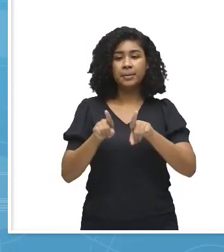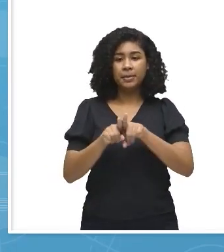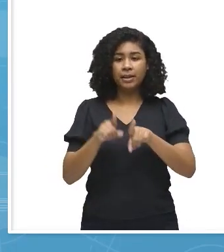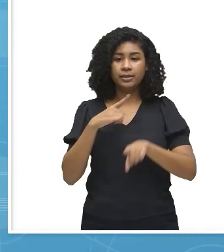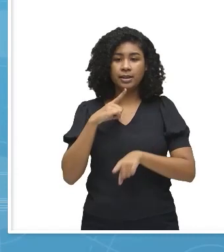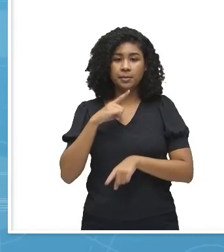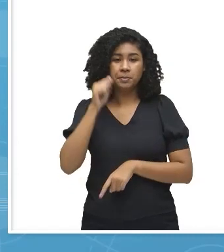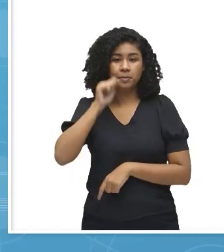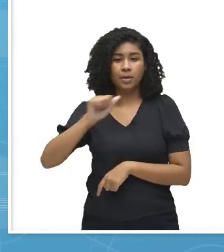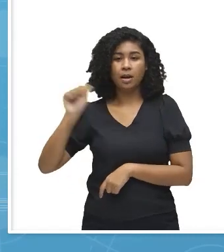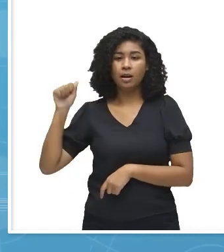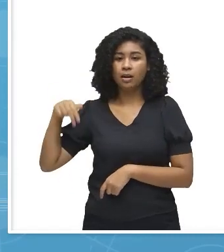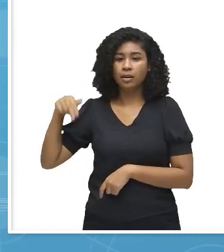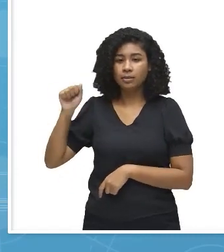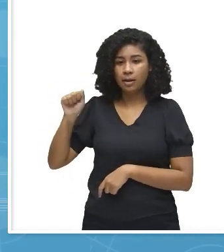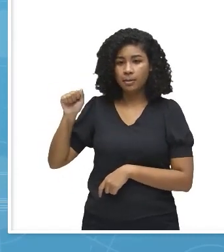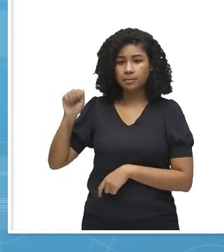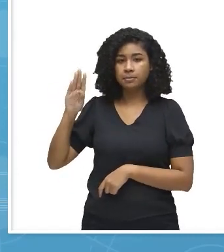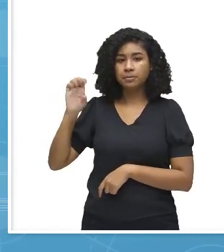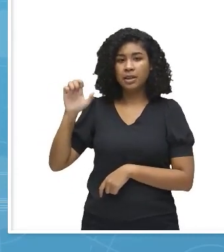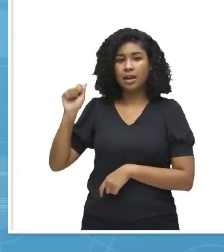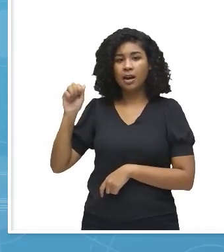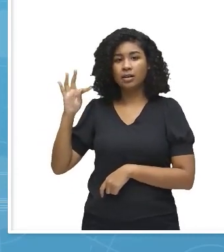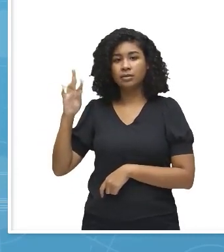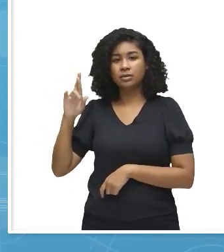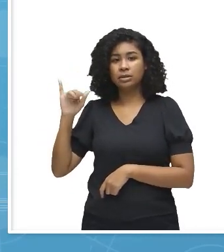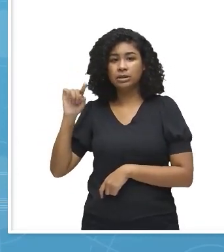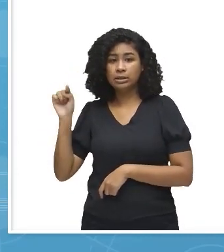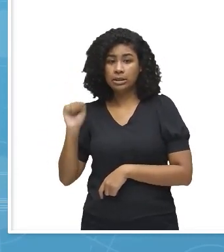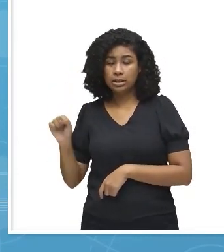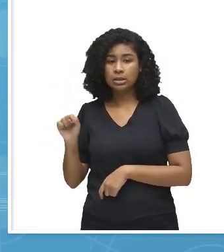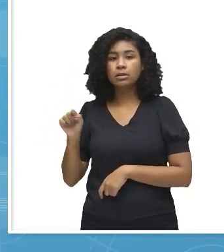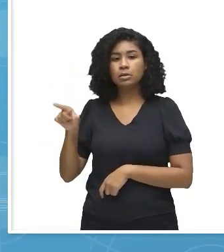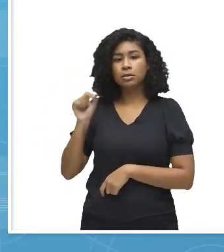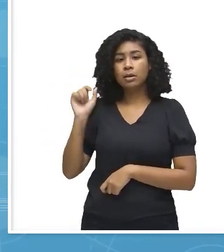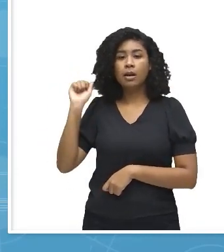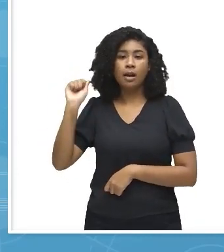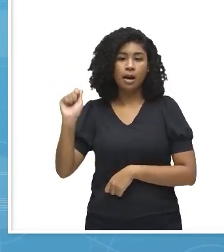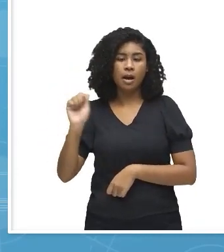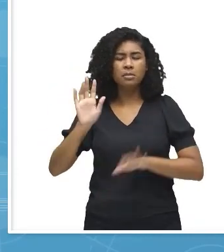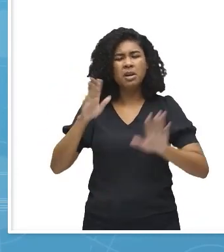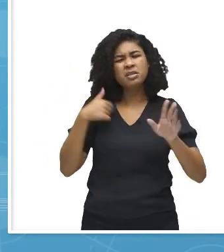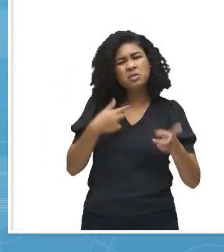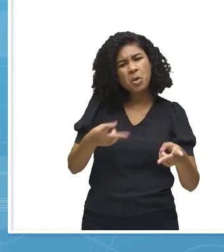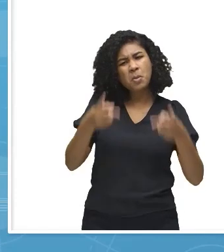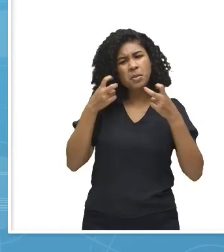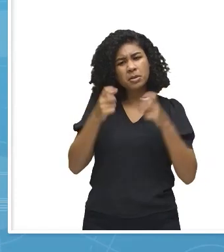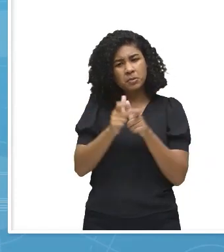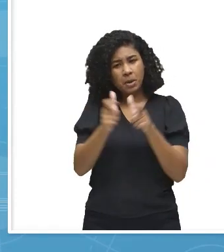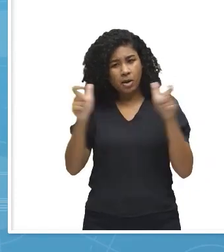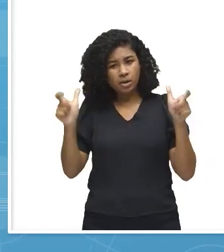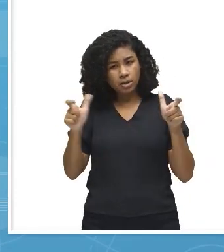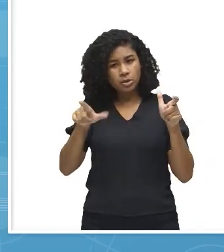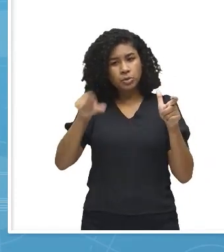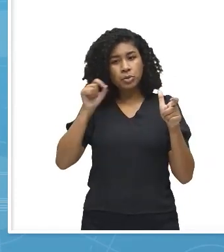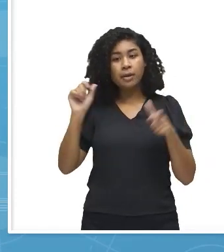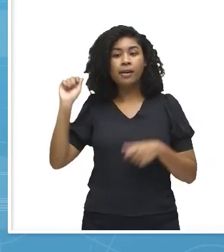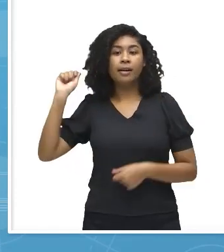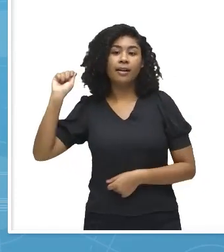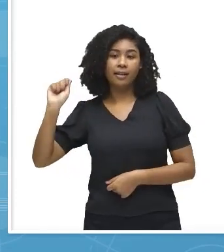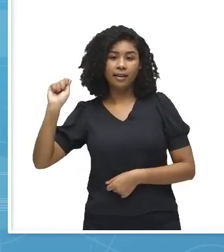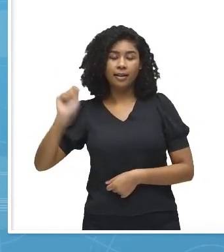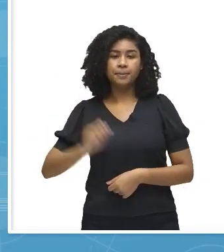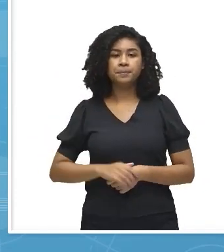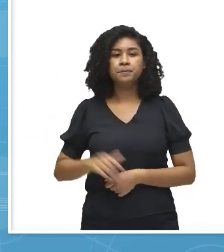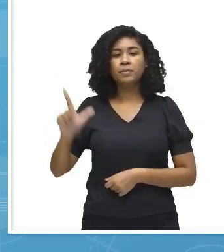Ana Beatriz colocou a letra A. Pelo que eu vi aqui, né, a gente tem a maioria respondendo a letra A, né? O Luan Henrique colocou